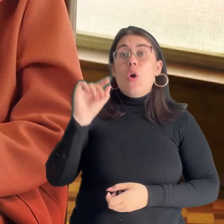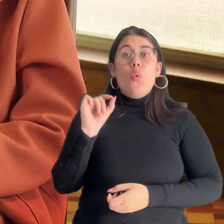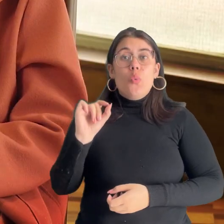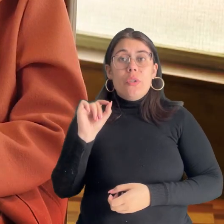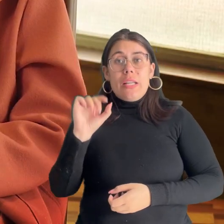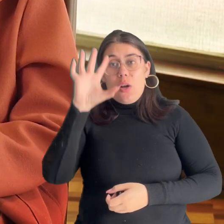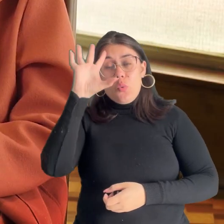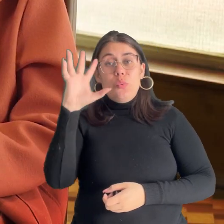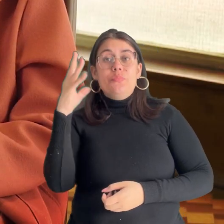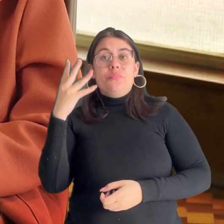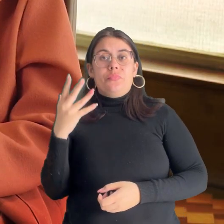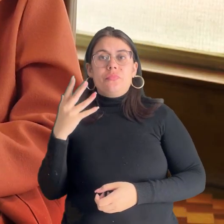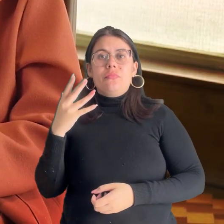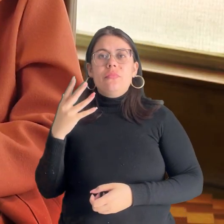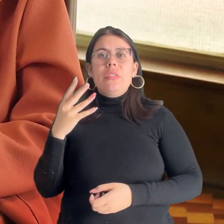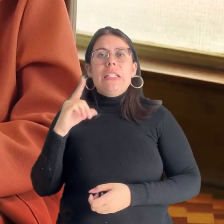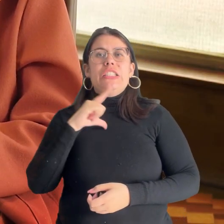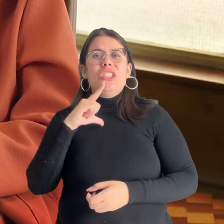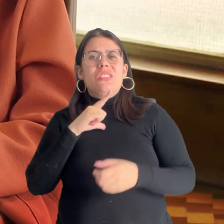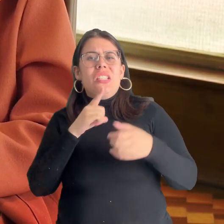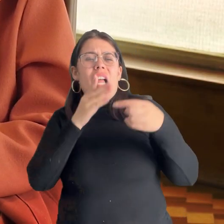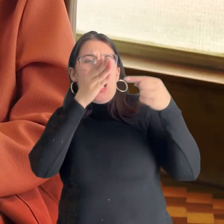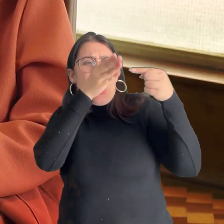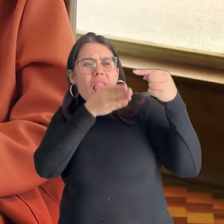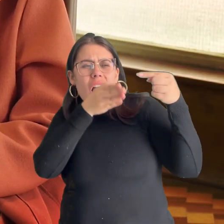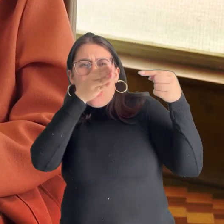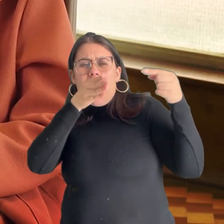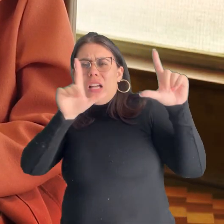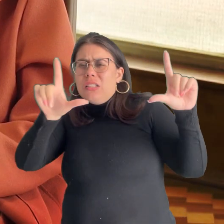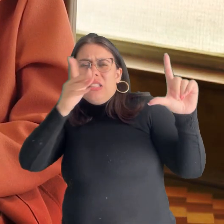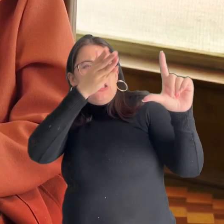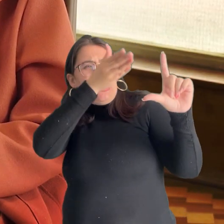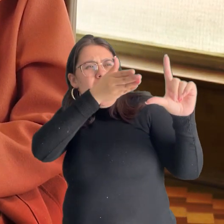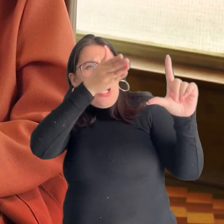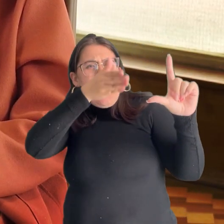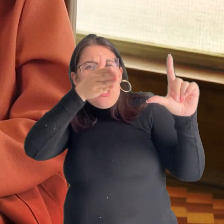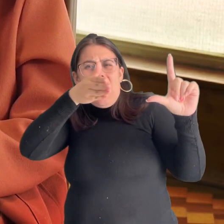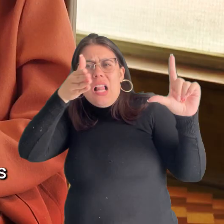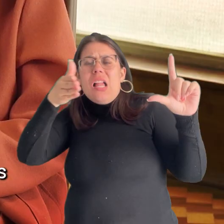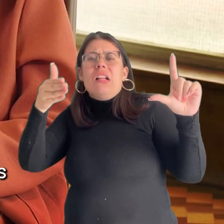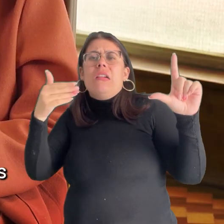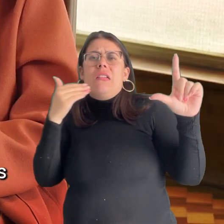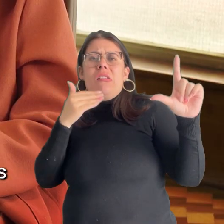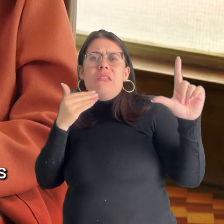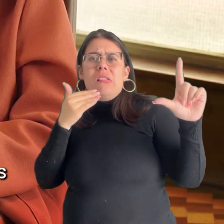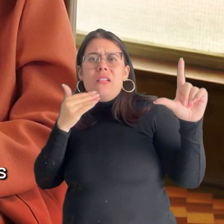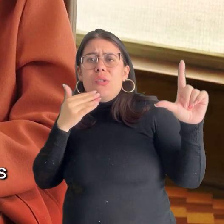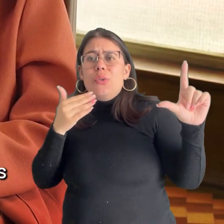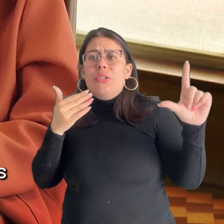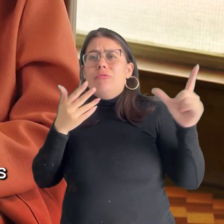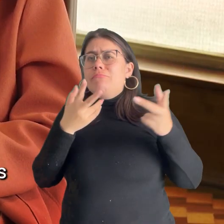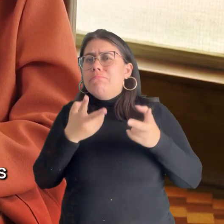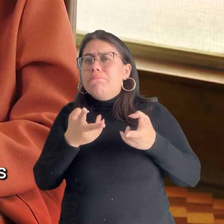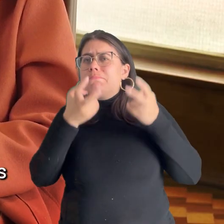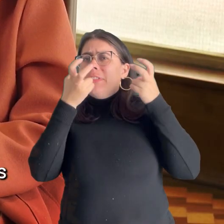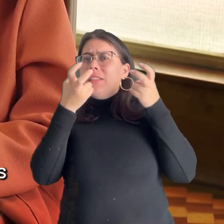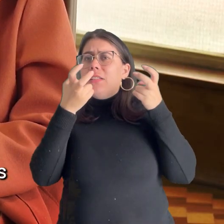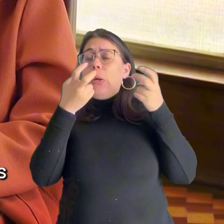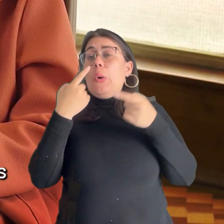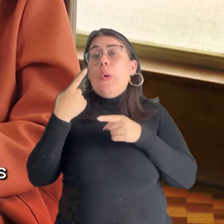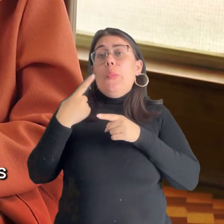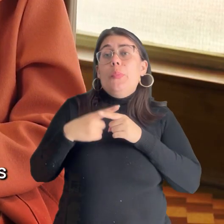havia muitas microfissuras em toda a superfície do mural, e nós descobrimos que elas eram